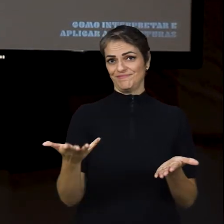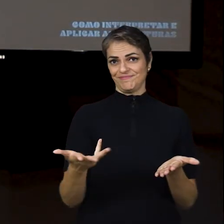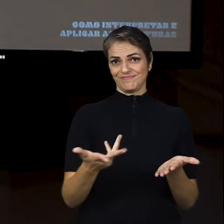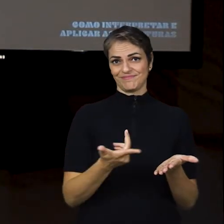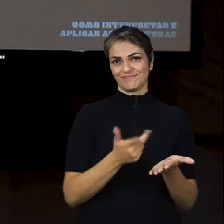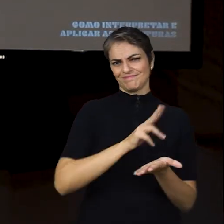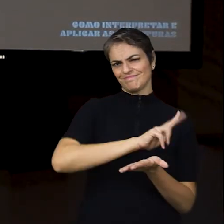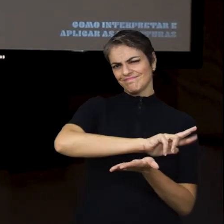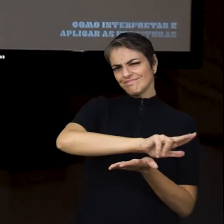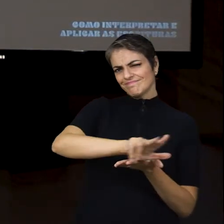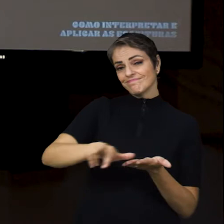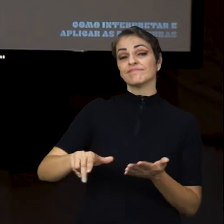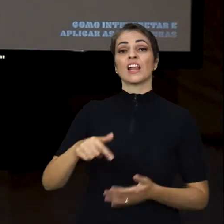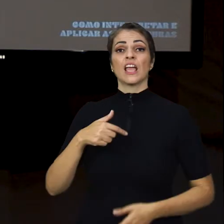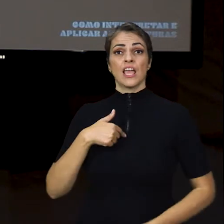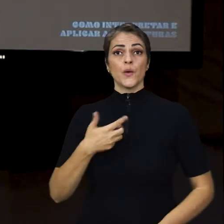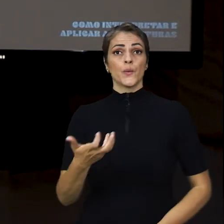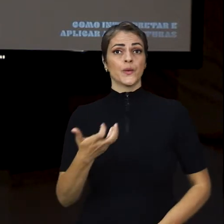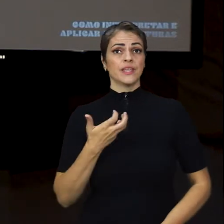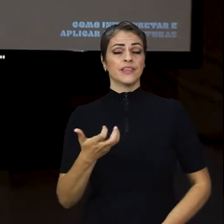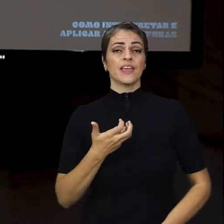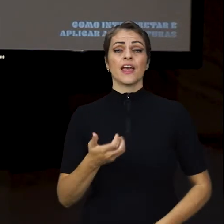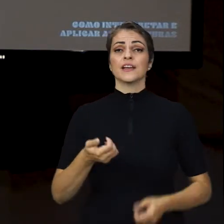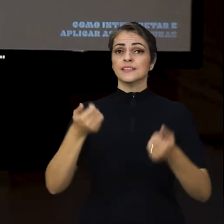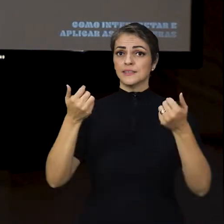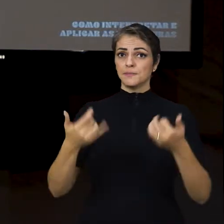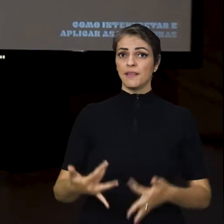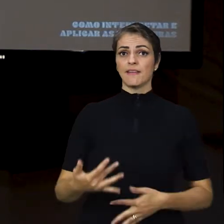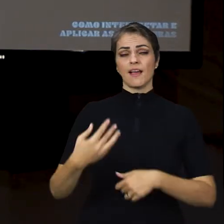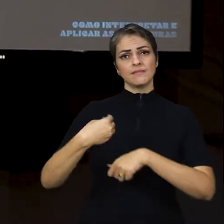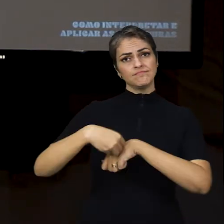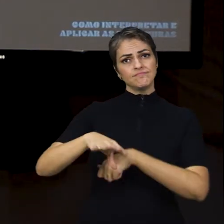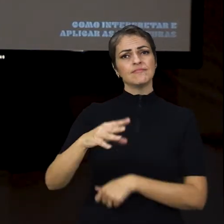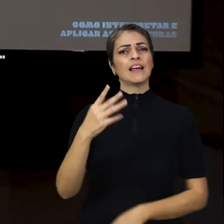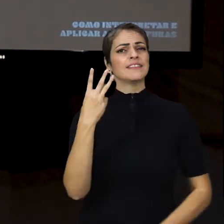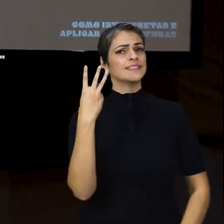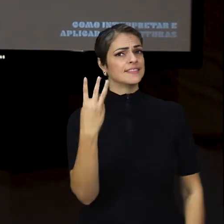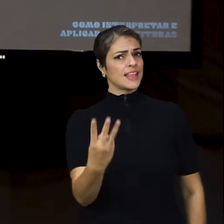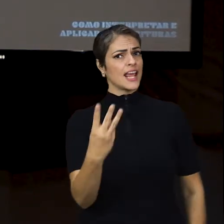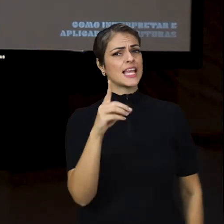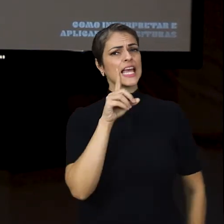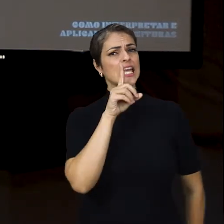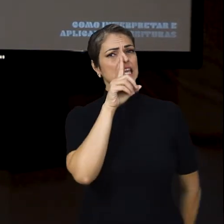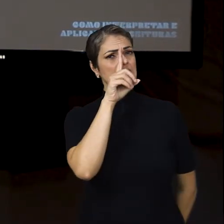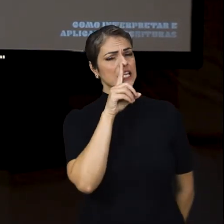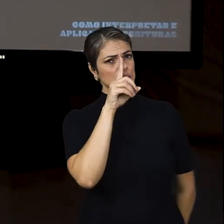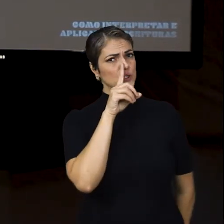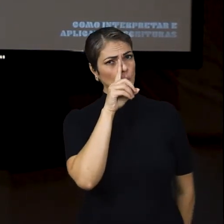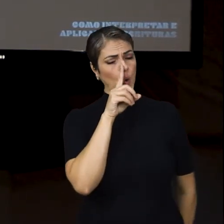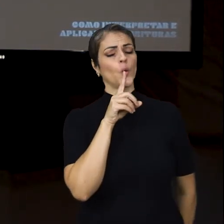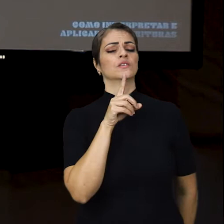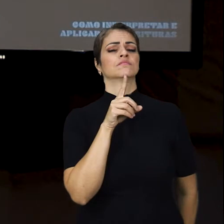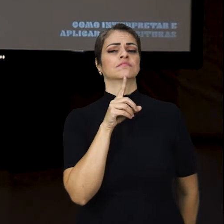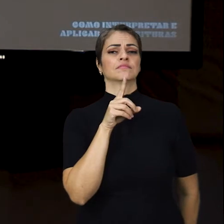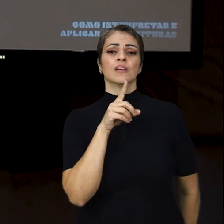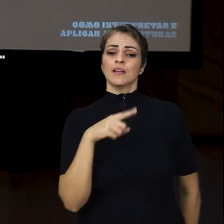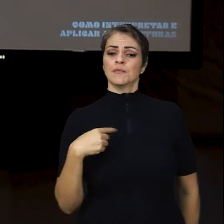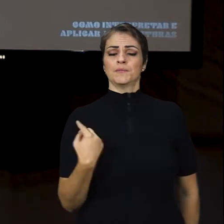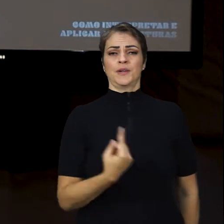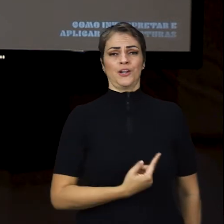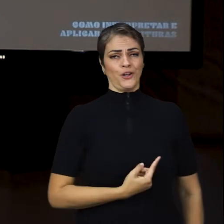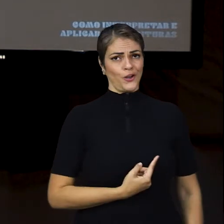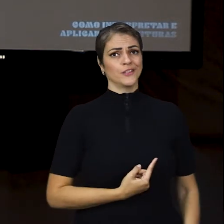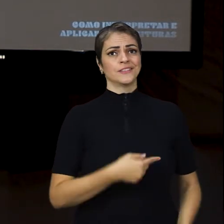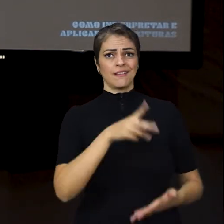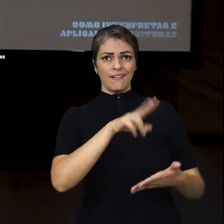vocês aqui hoje 3 riscos que nós corremos quando nós nos colocamos nessa posição de